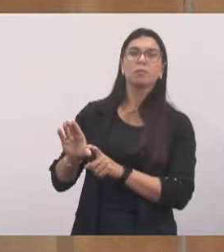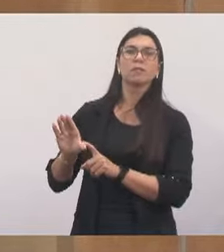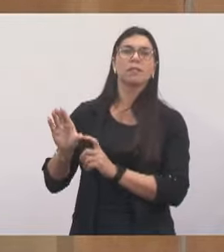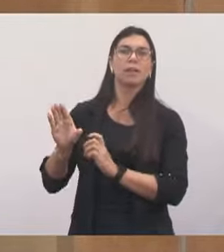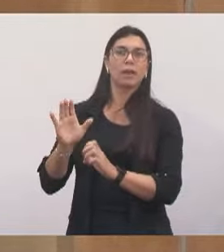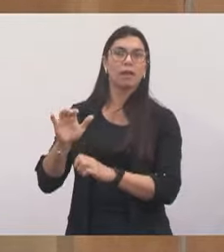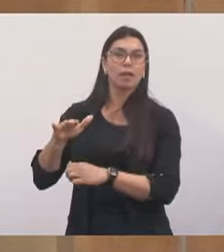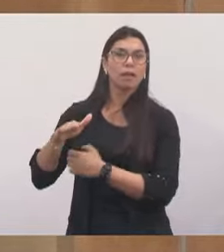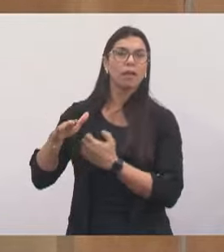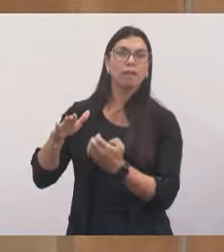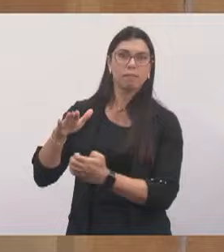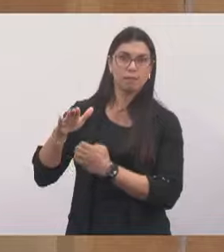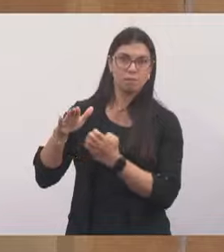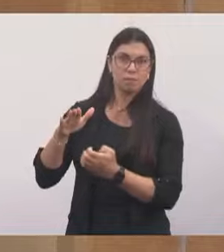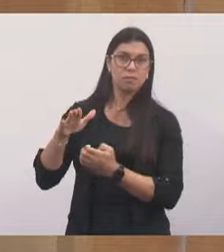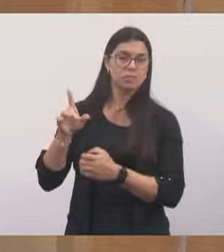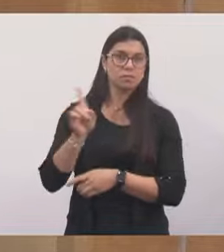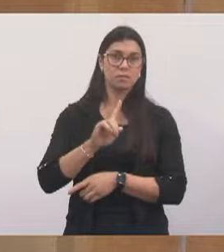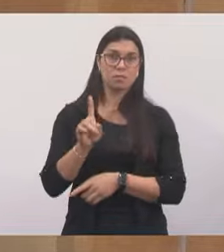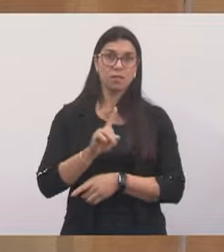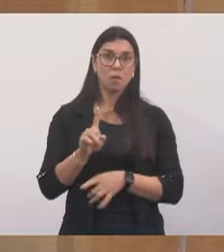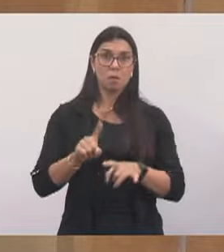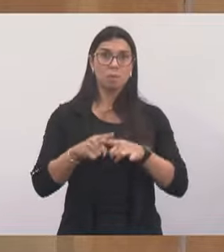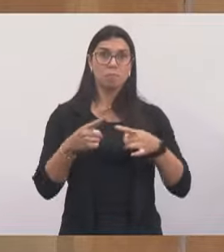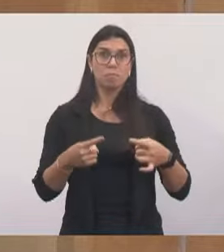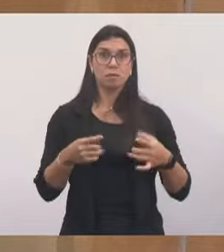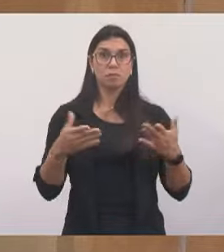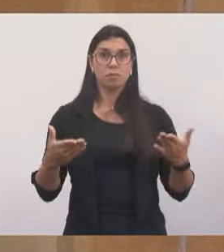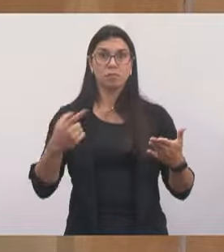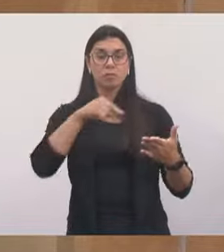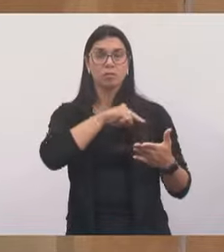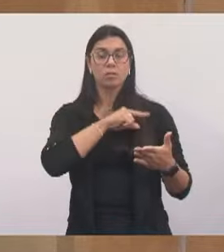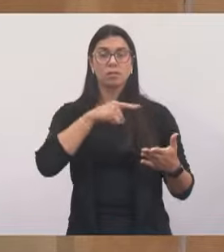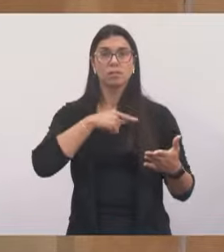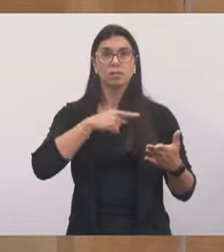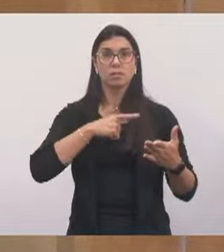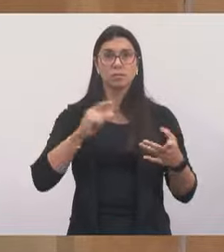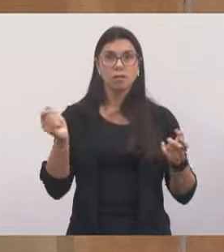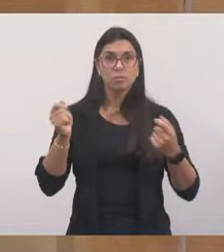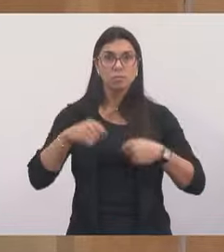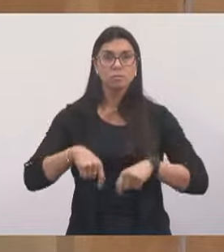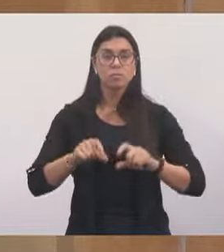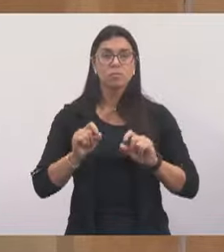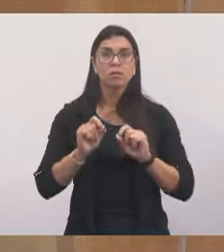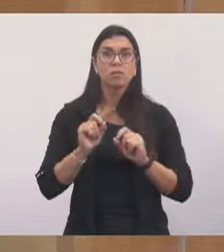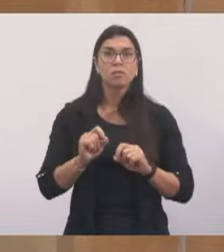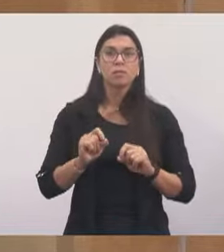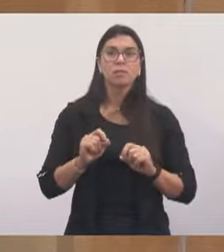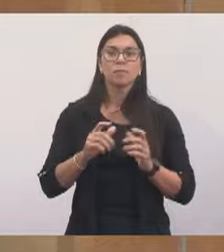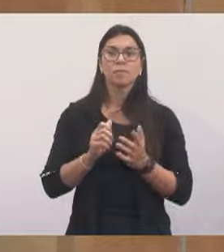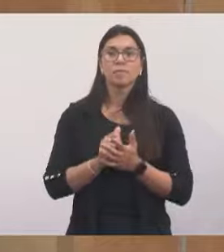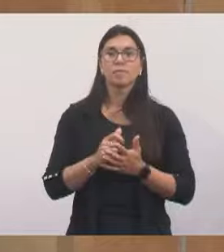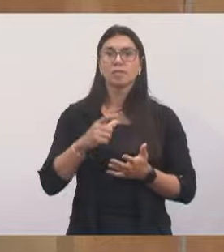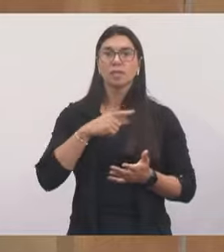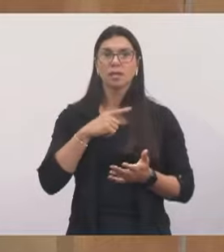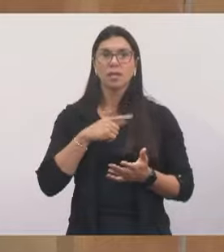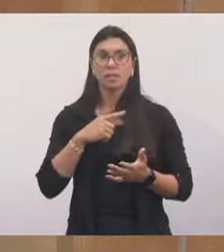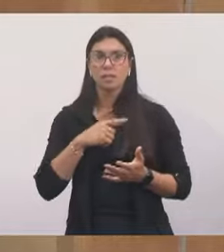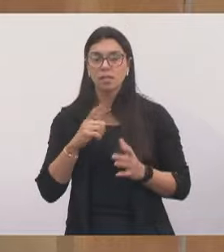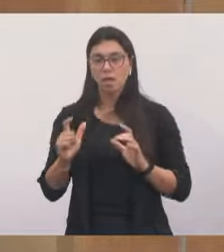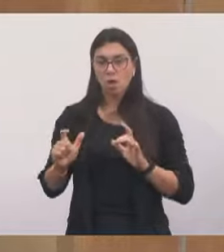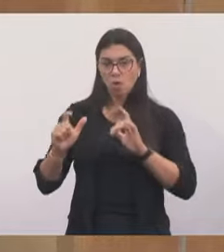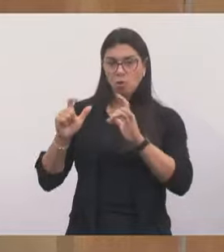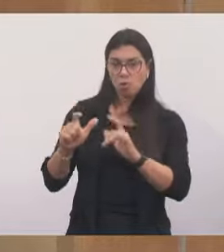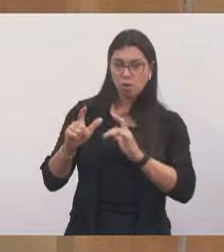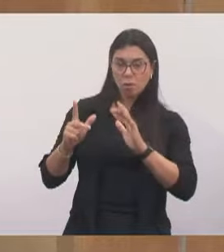responsabilidade de também captar recurso público. E aí, quando você tem a possibilidade desse certificado de qualidade, que